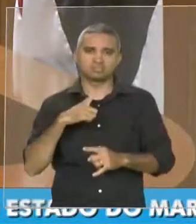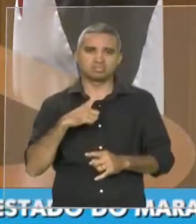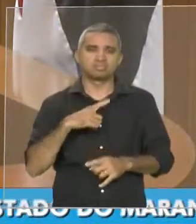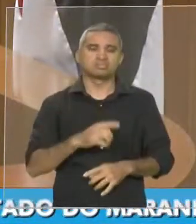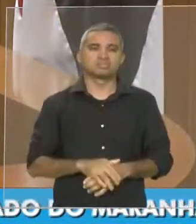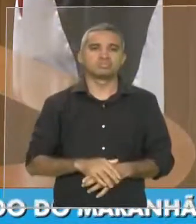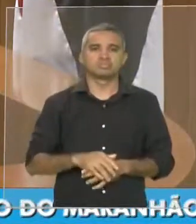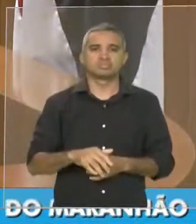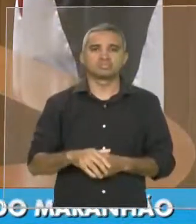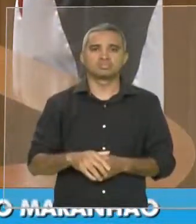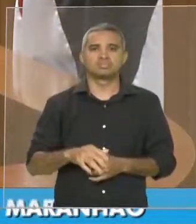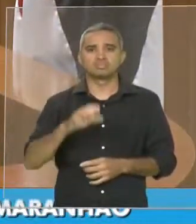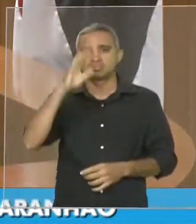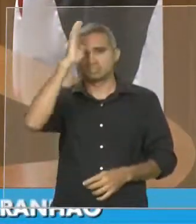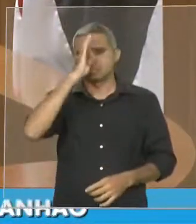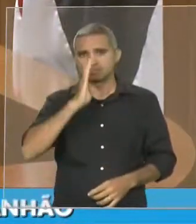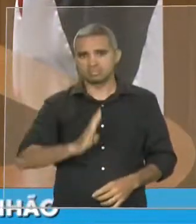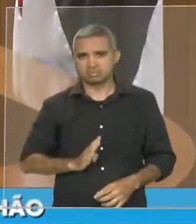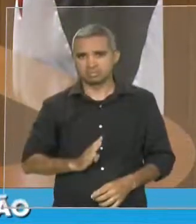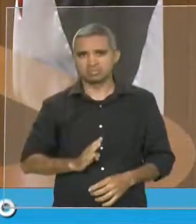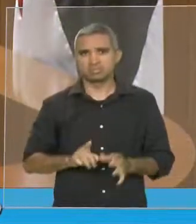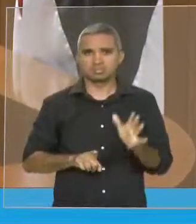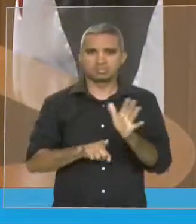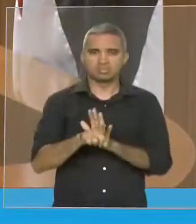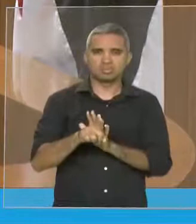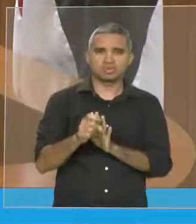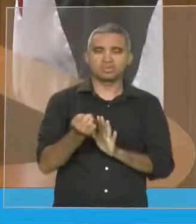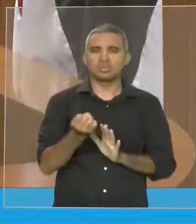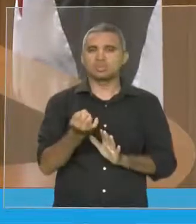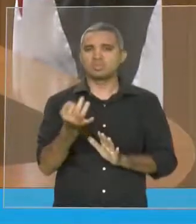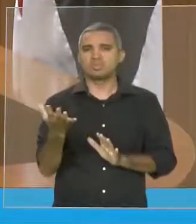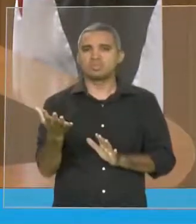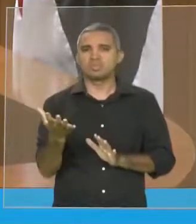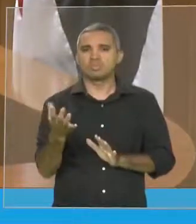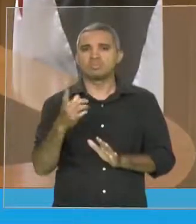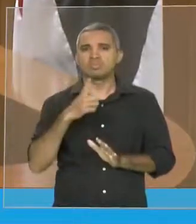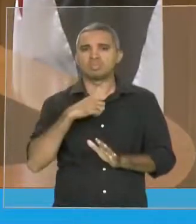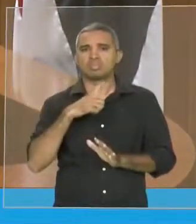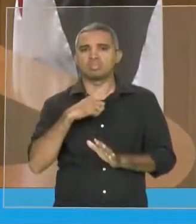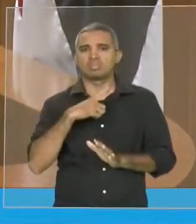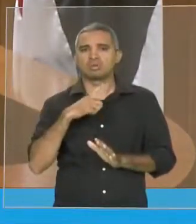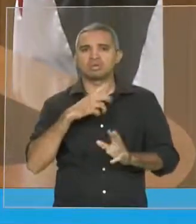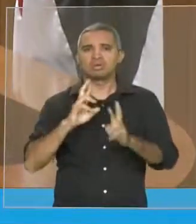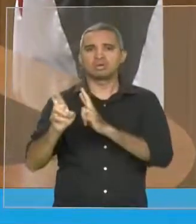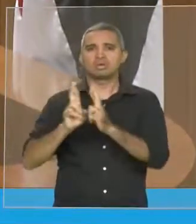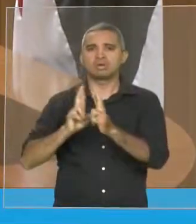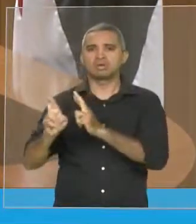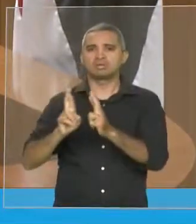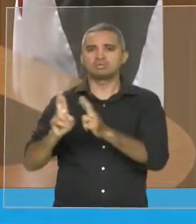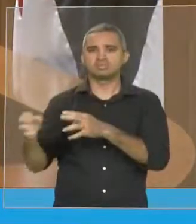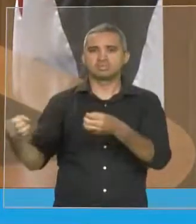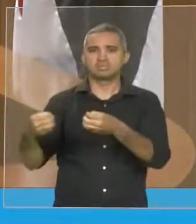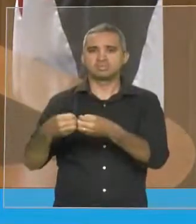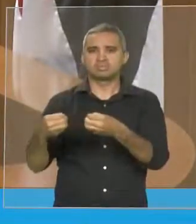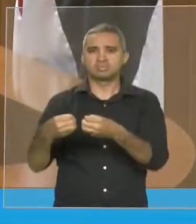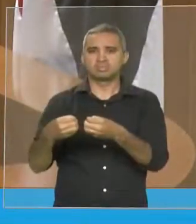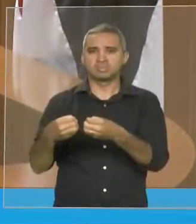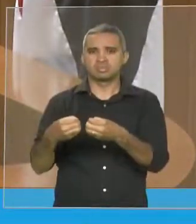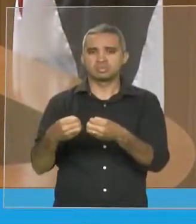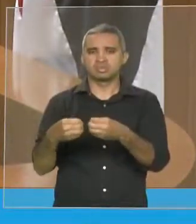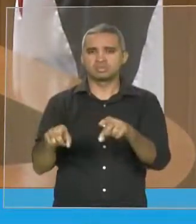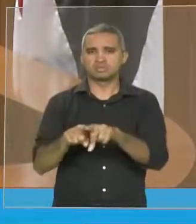República, quais possuem uma relação orgânica mais próxima, mais estreita e